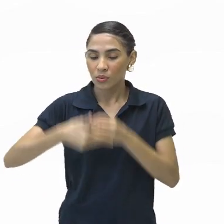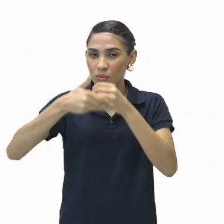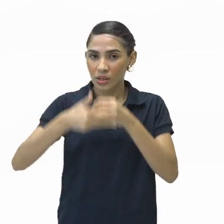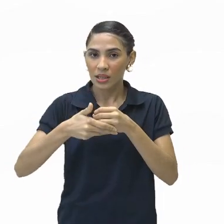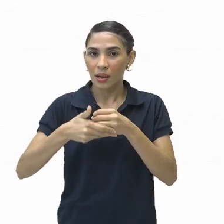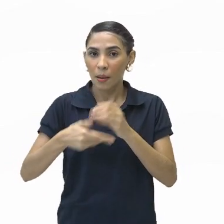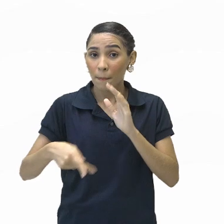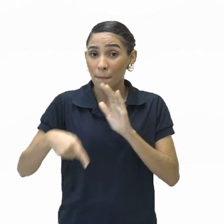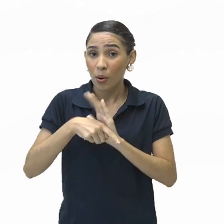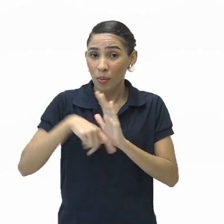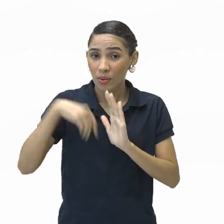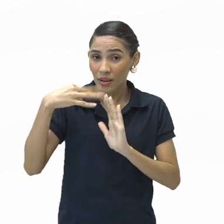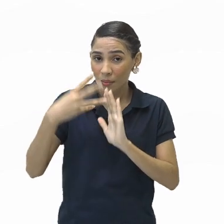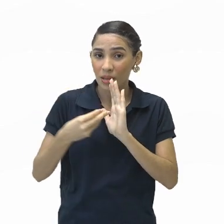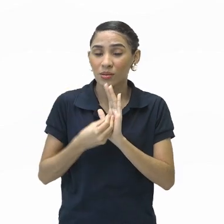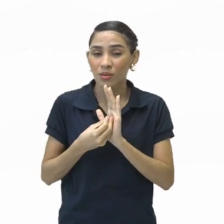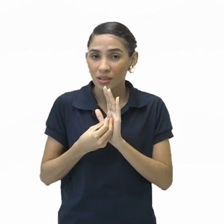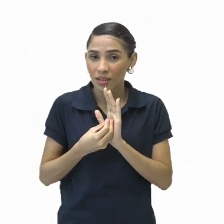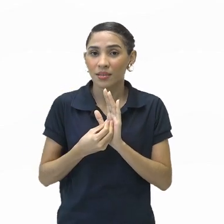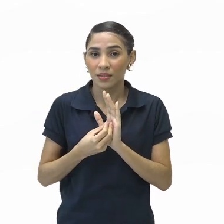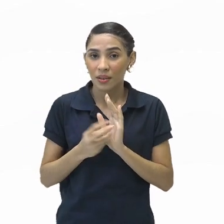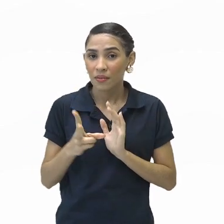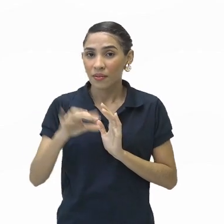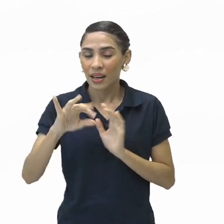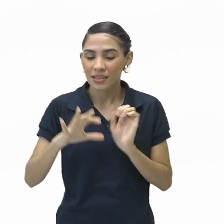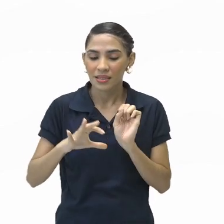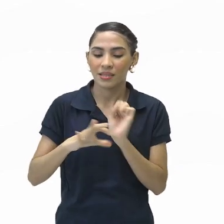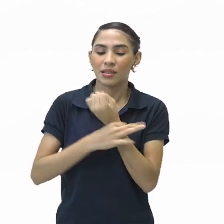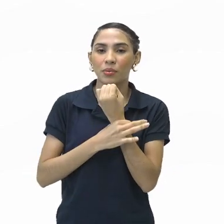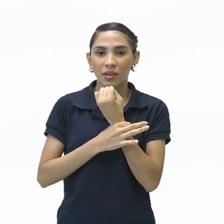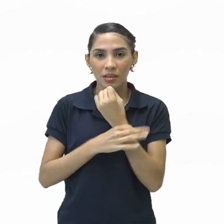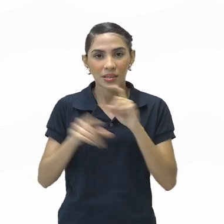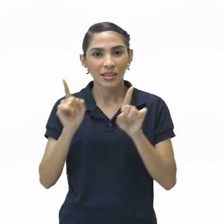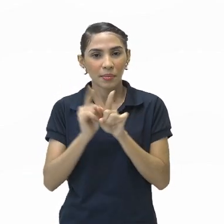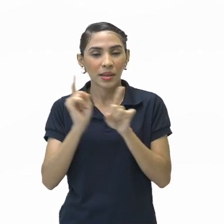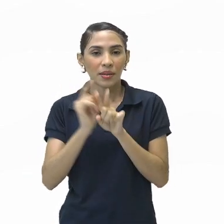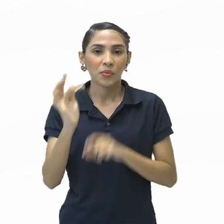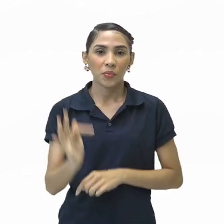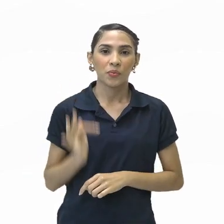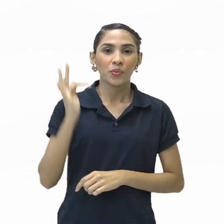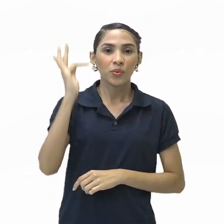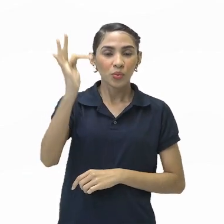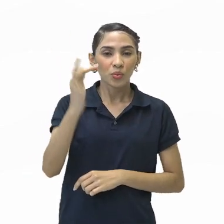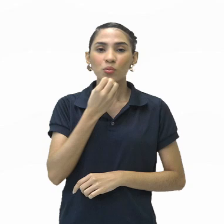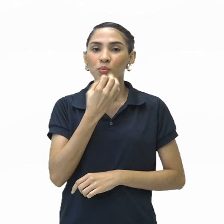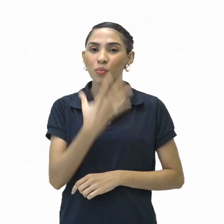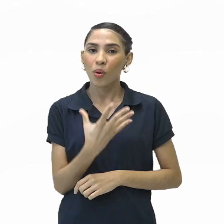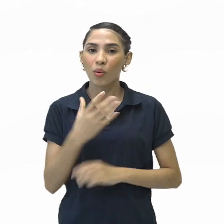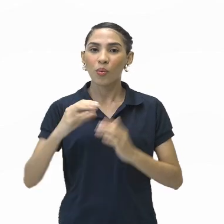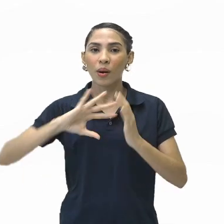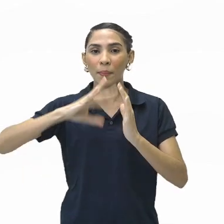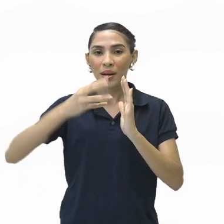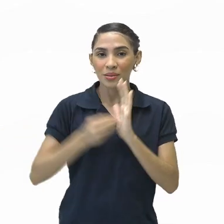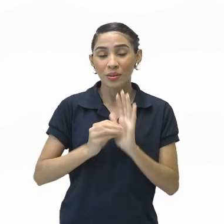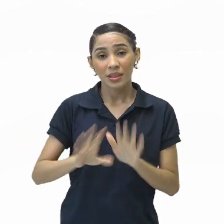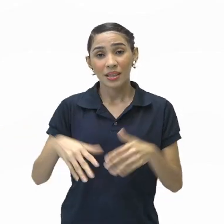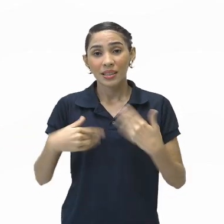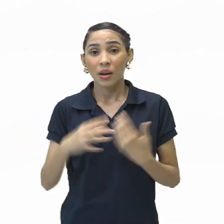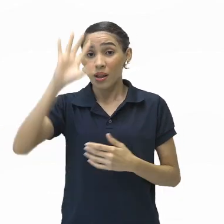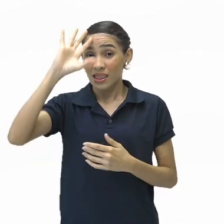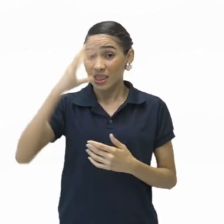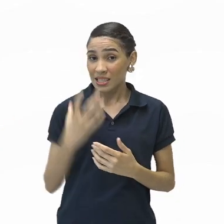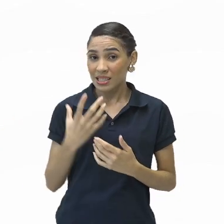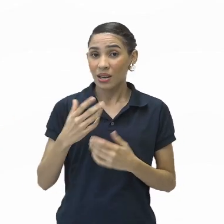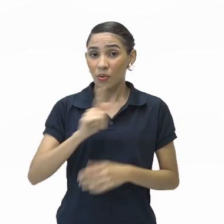É isso que vai garantir ali um certo futuro, né, sustentável para a Amazônia. Então, as